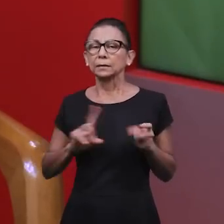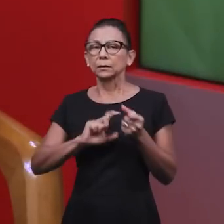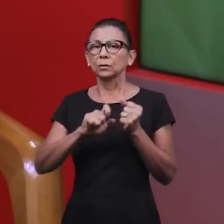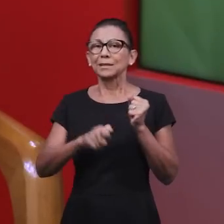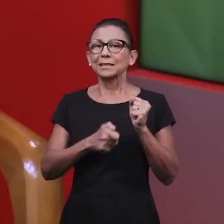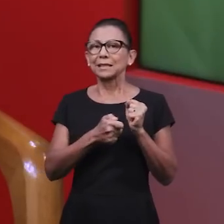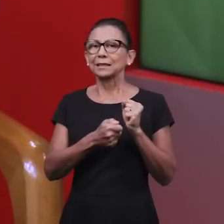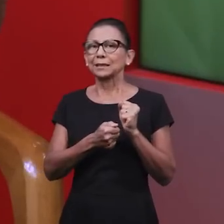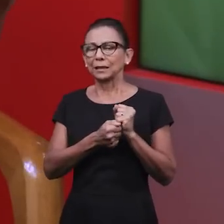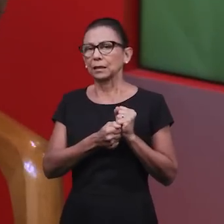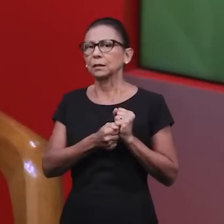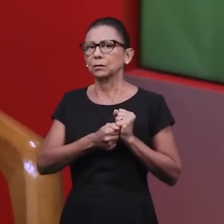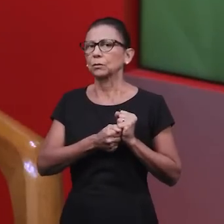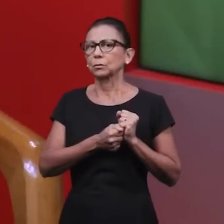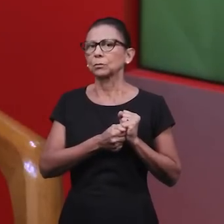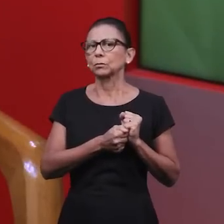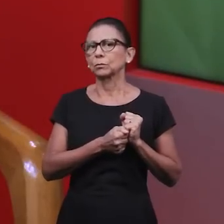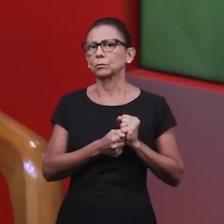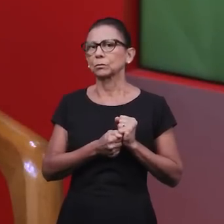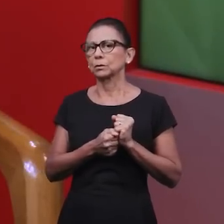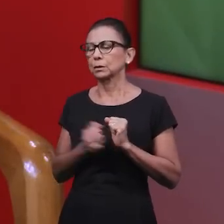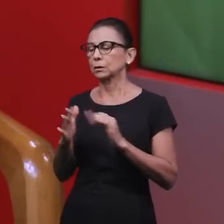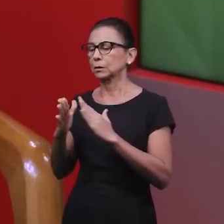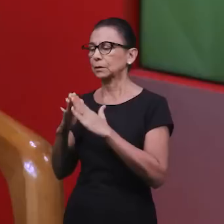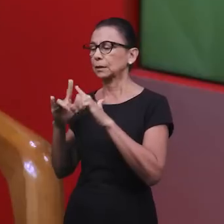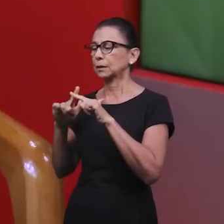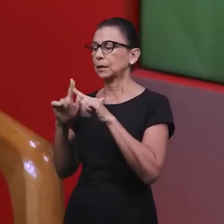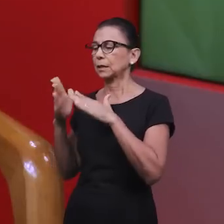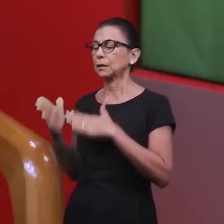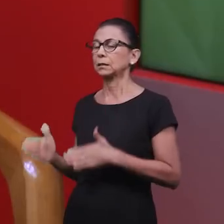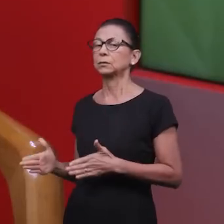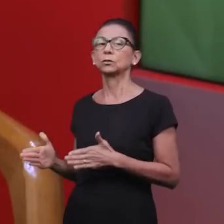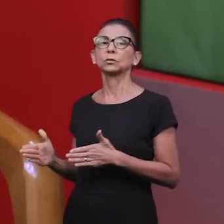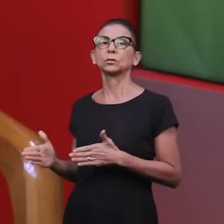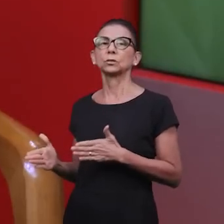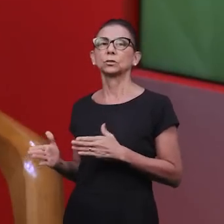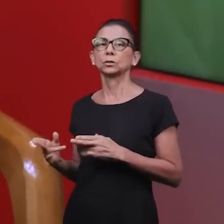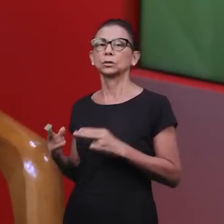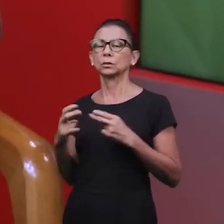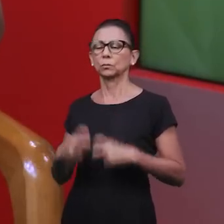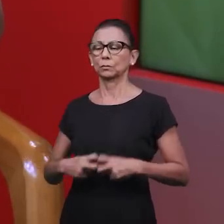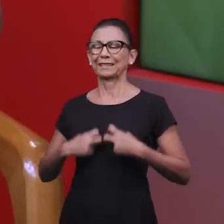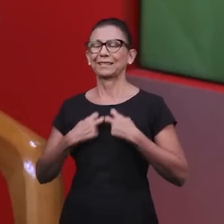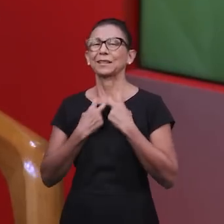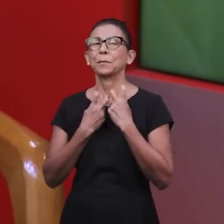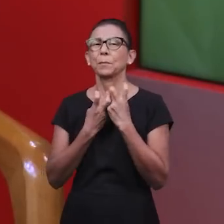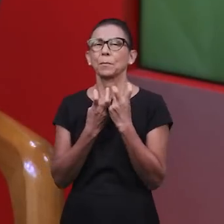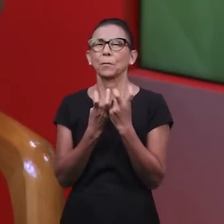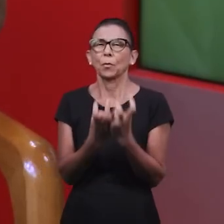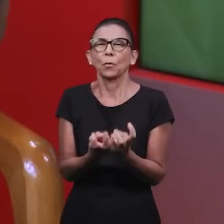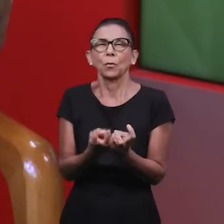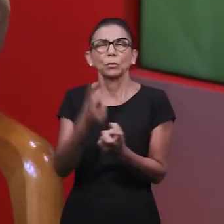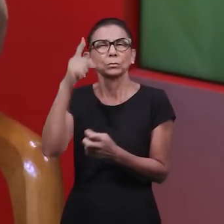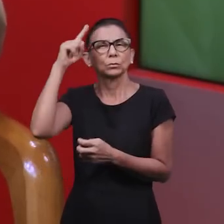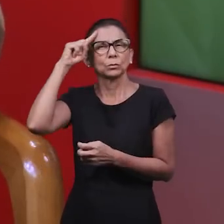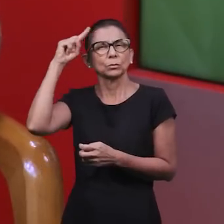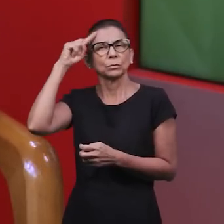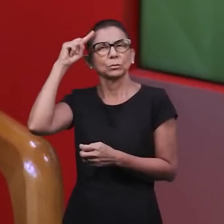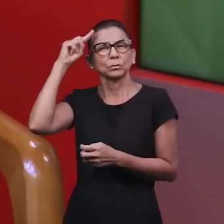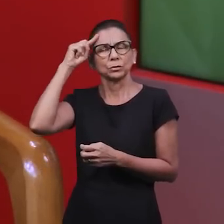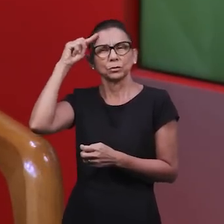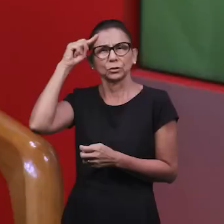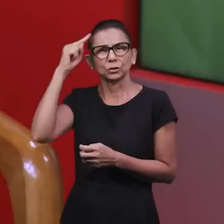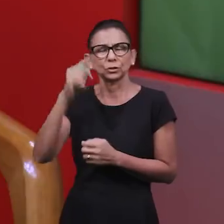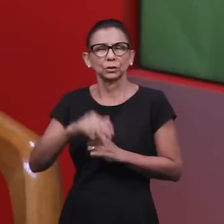fiel. O falar desta igreja, que tem o clamor no seu interior, constante no seu